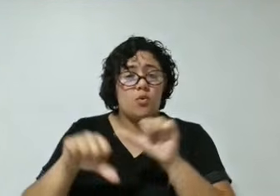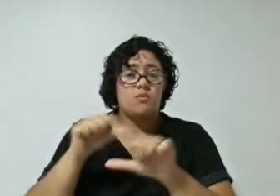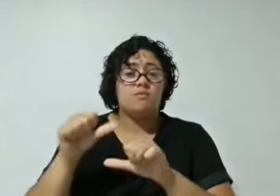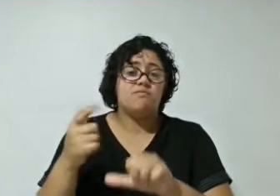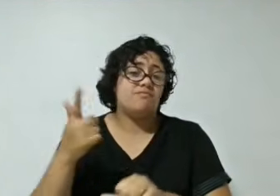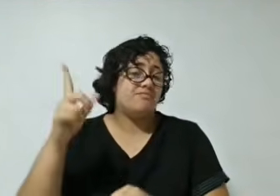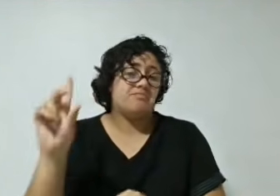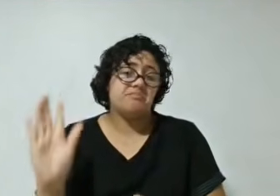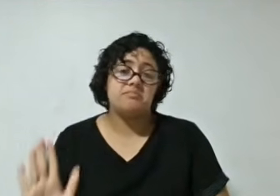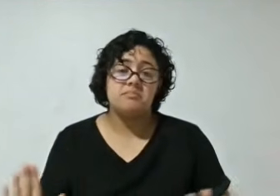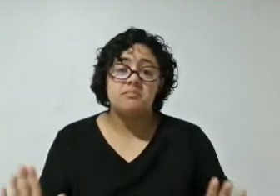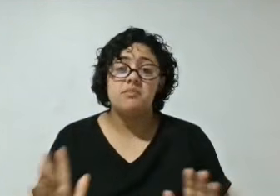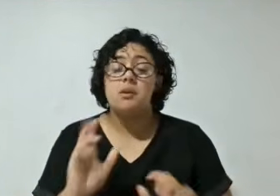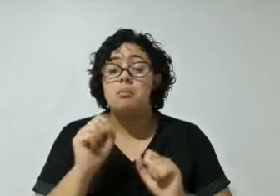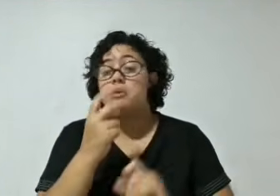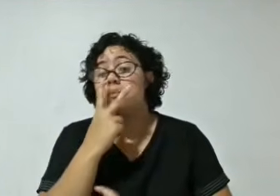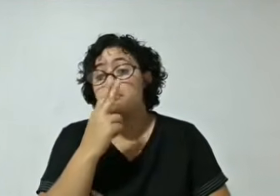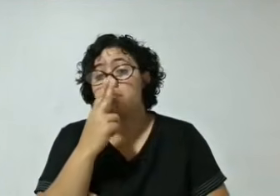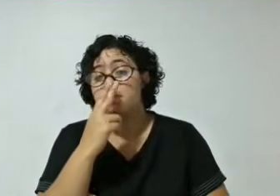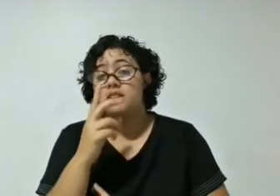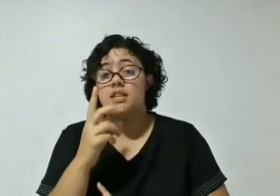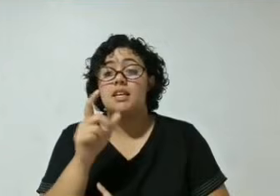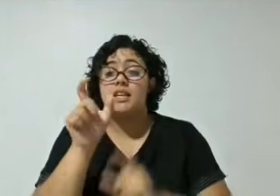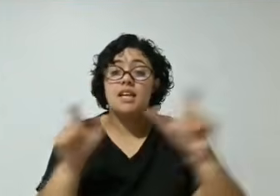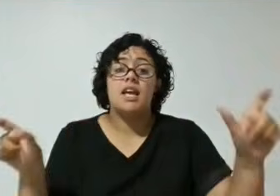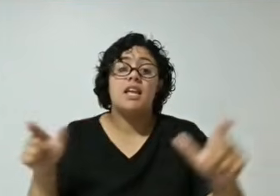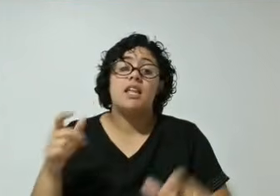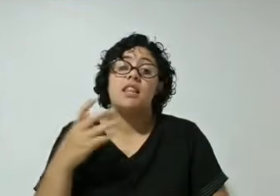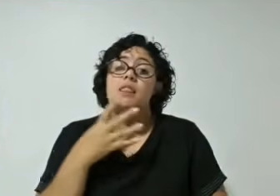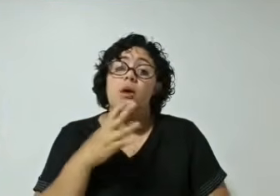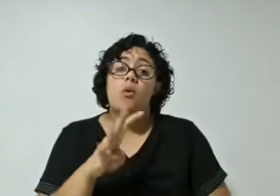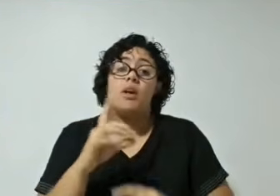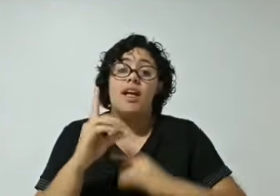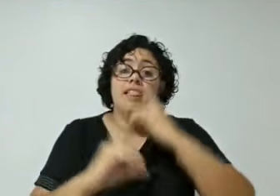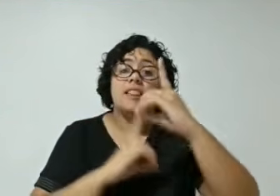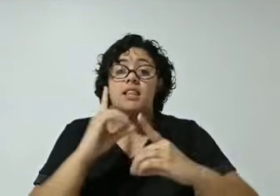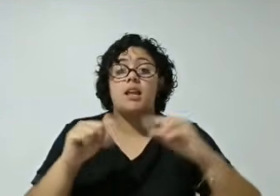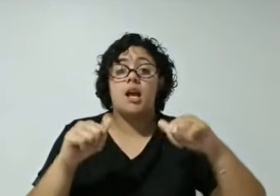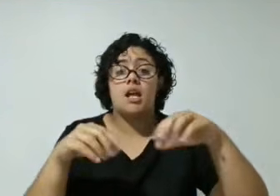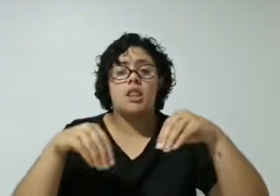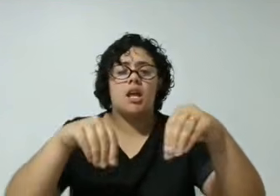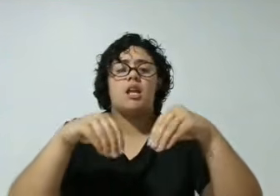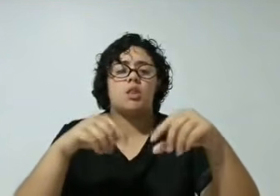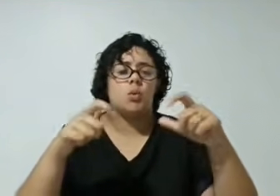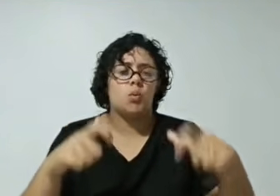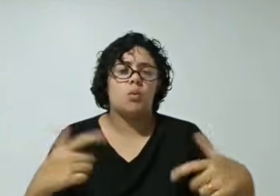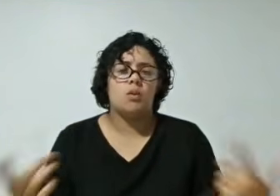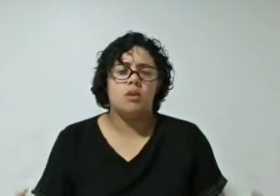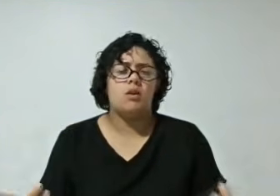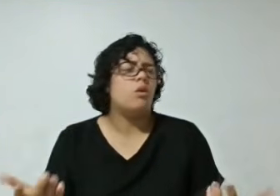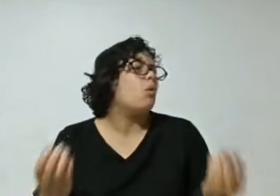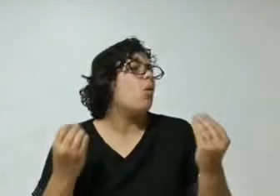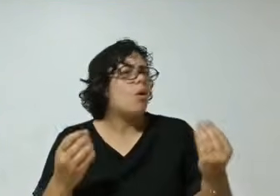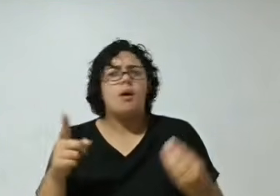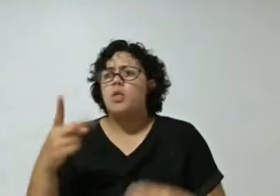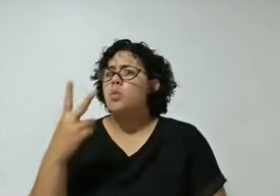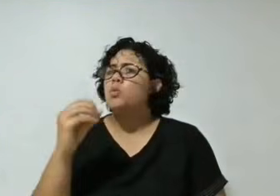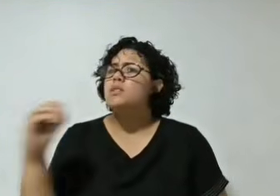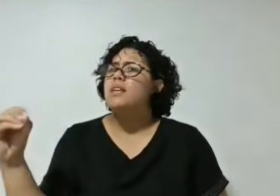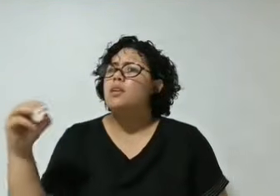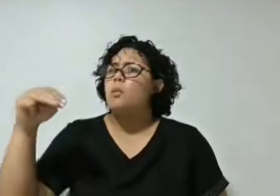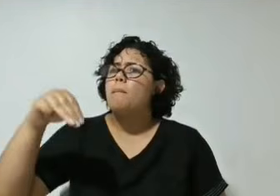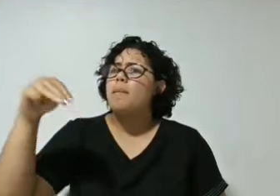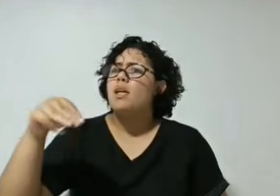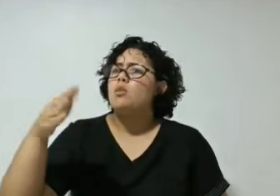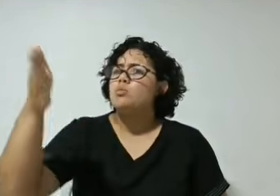quem não conhece a dinâmica do território, né? Pessoal, mas como assim a pessoa mora a 200 metros, 300 metros, não sabe ter um